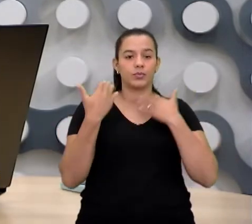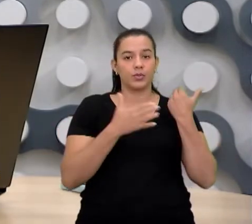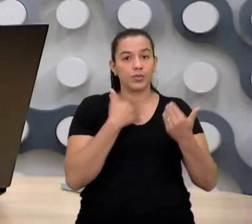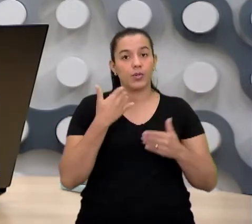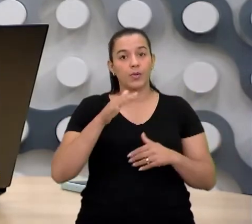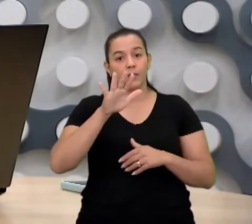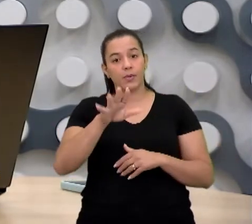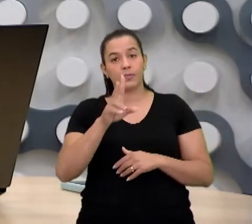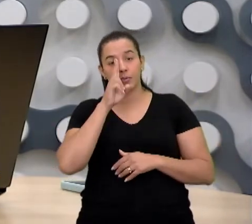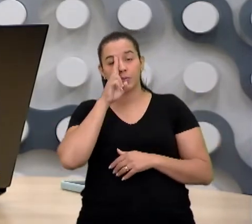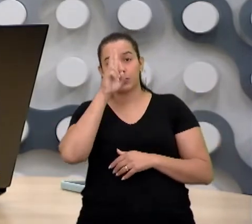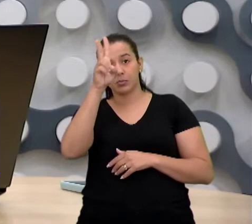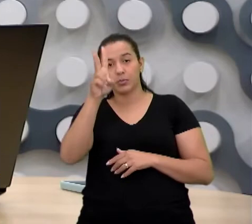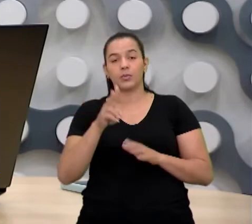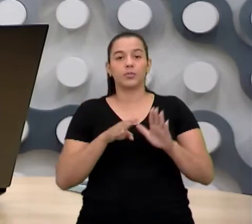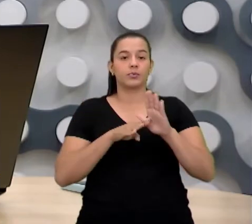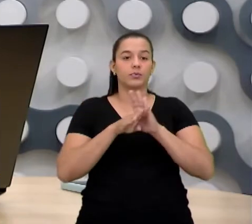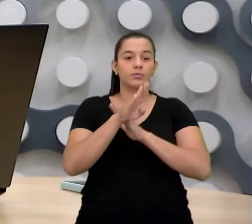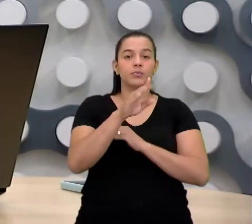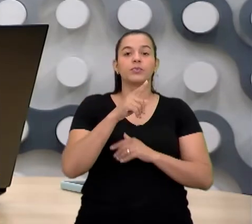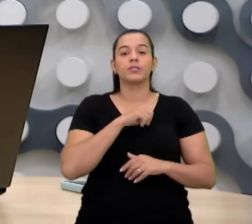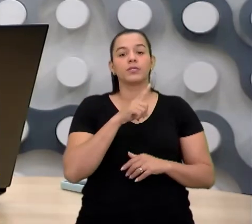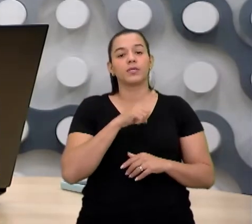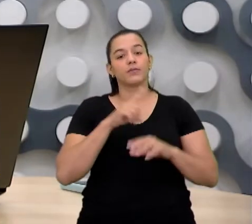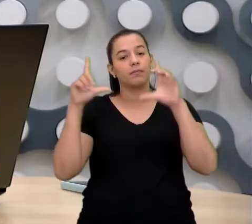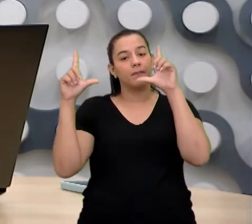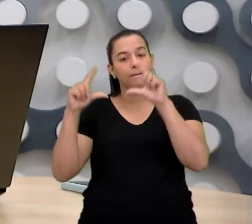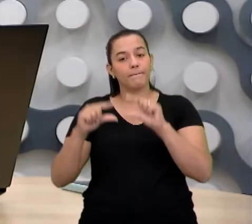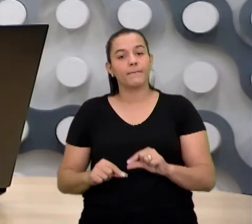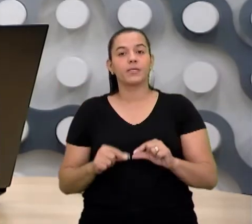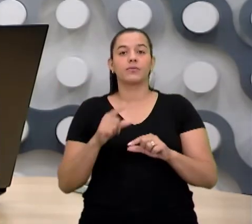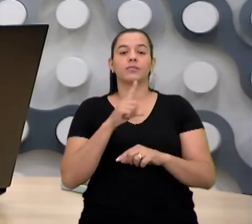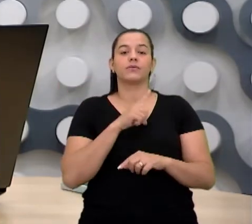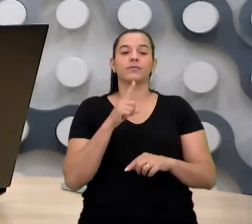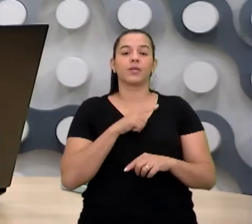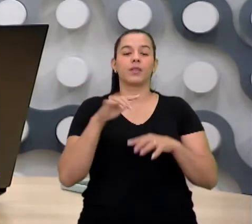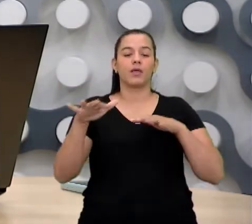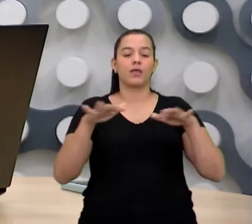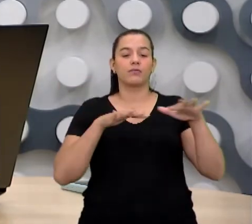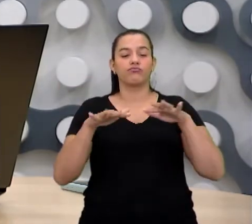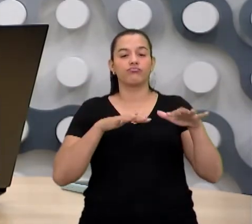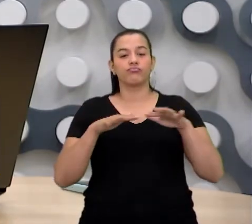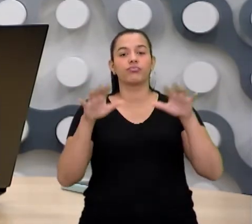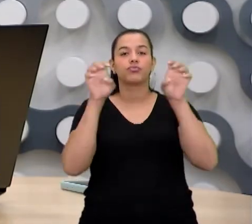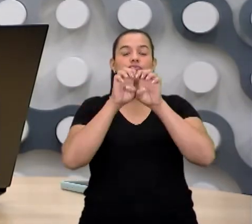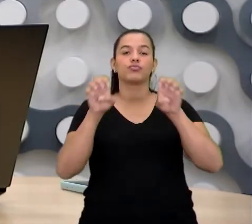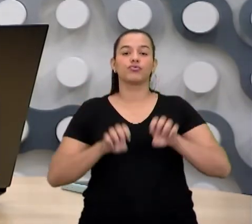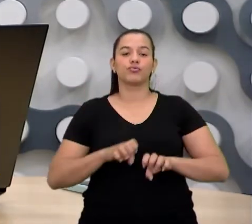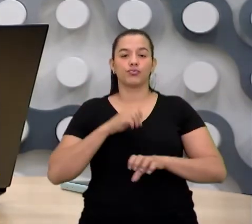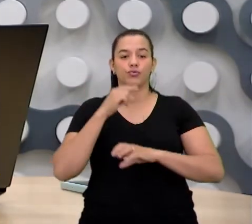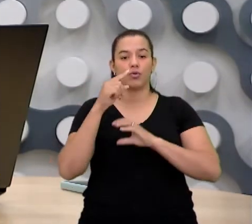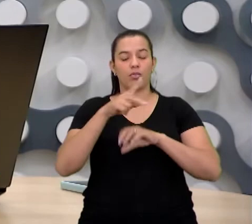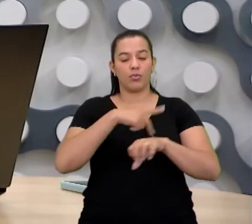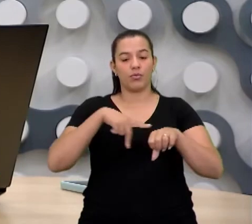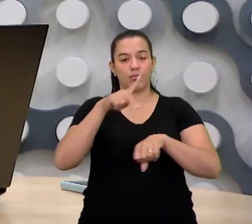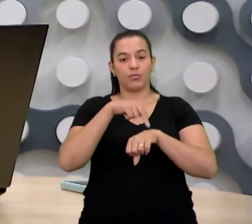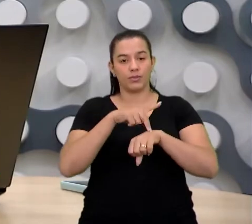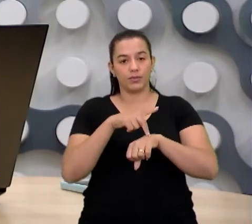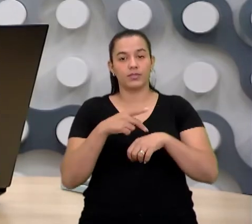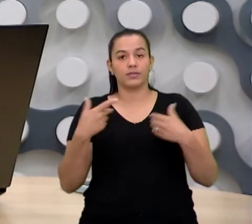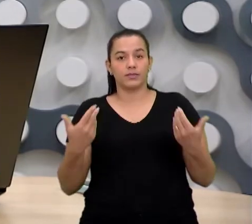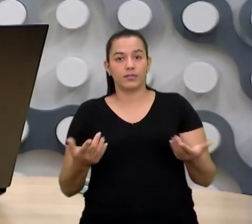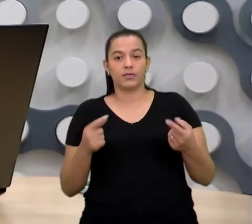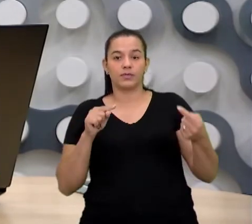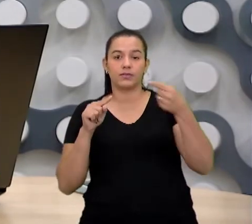uma intensidade maior, teve muito menos mortes e muito menos feridos, até pela estrutura do país. Então, essa relação